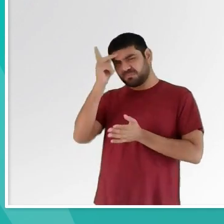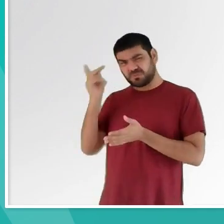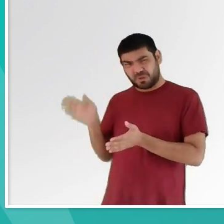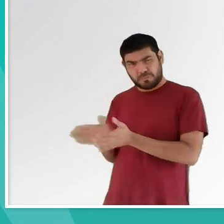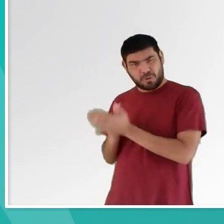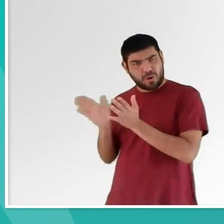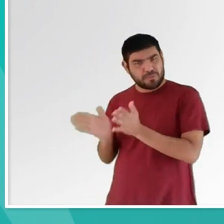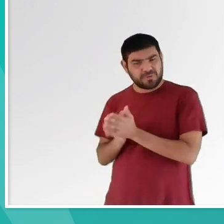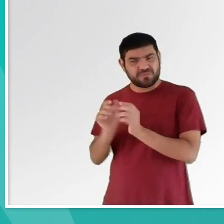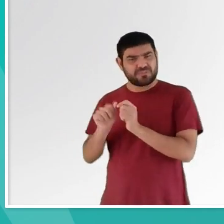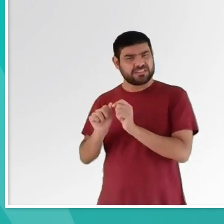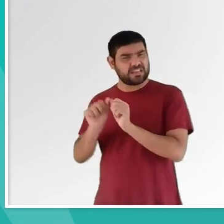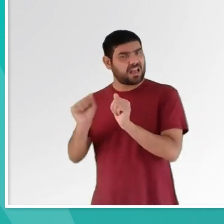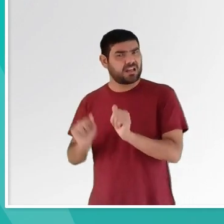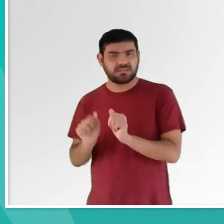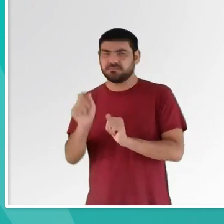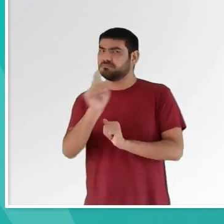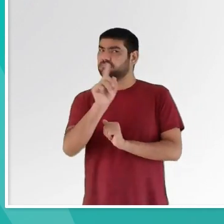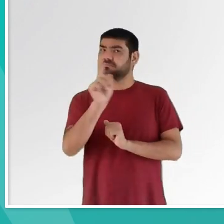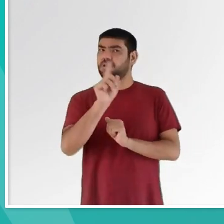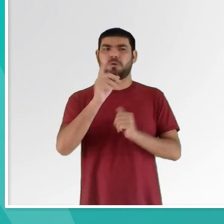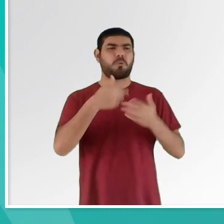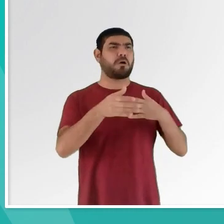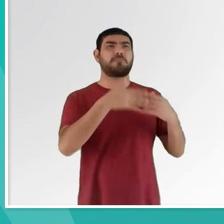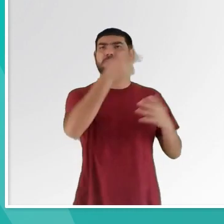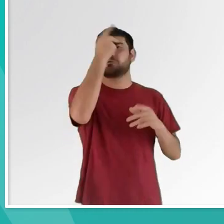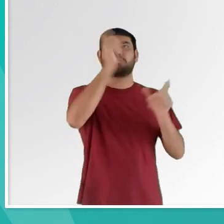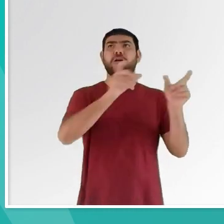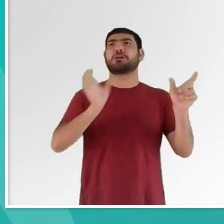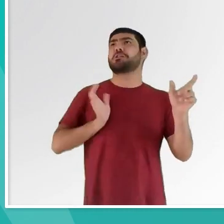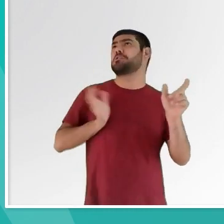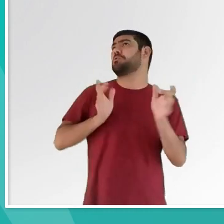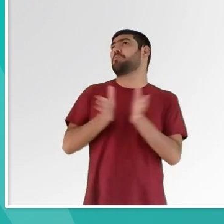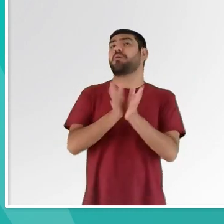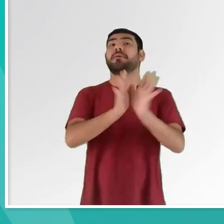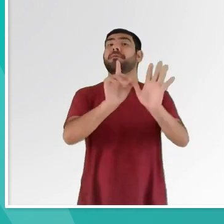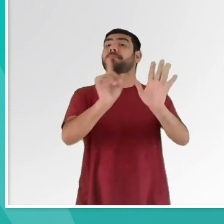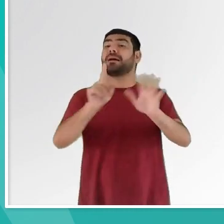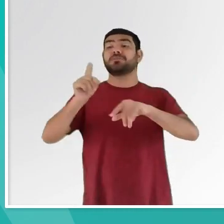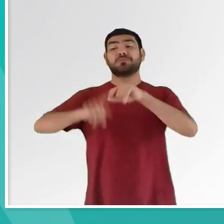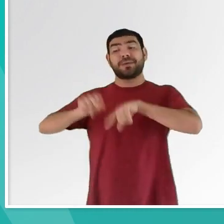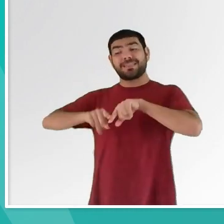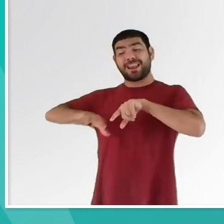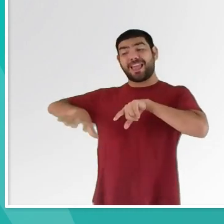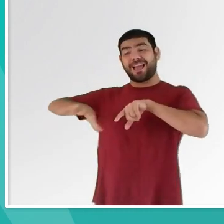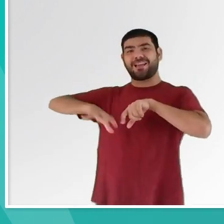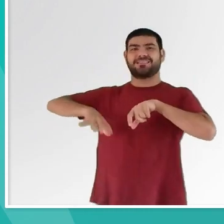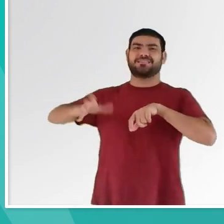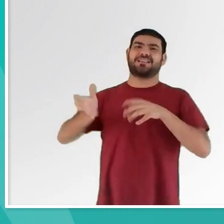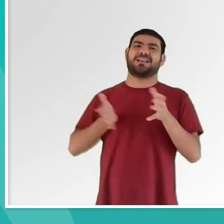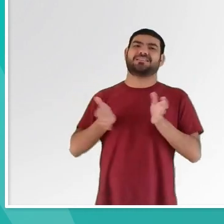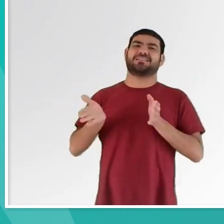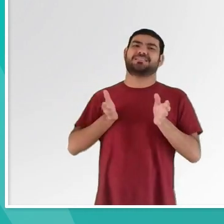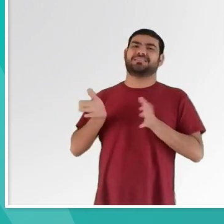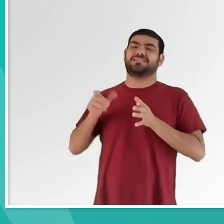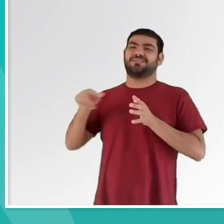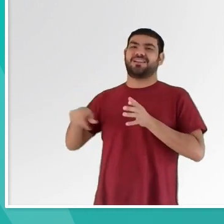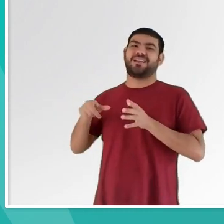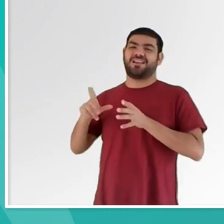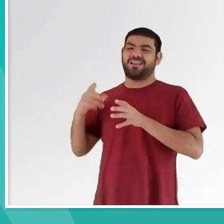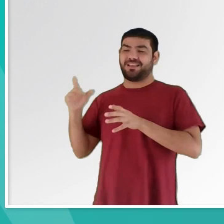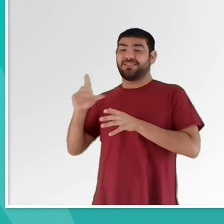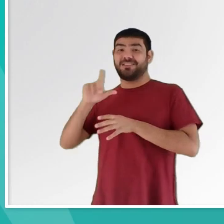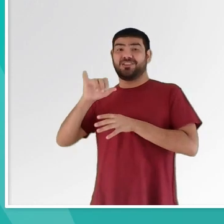é proibido, mas é uma arte que é feita com materiais que é acessível, um material reciclado.